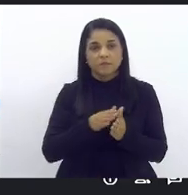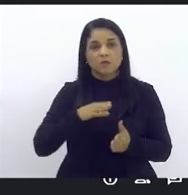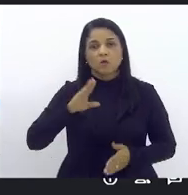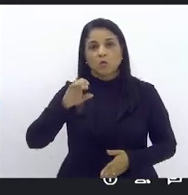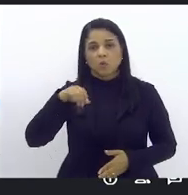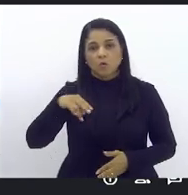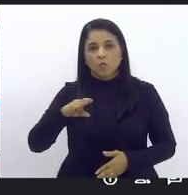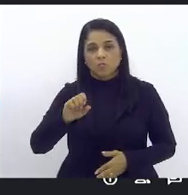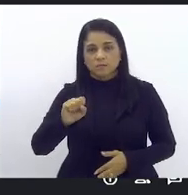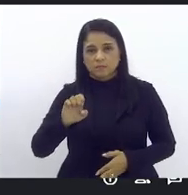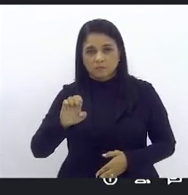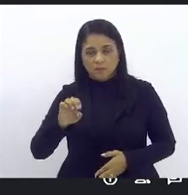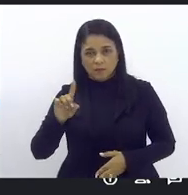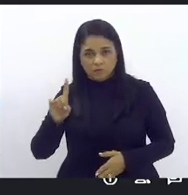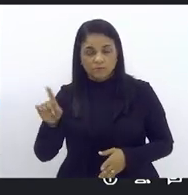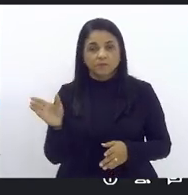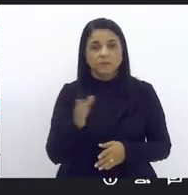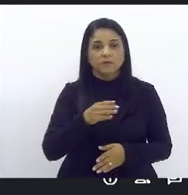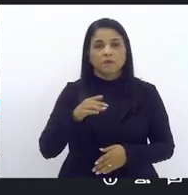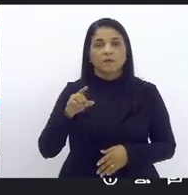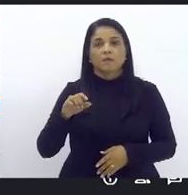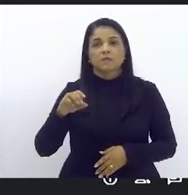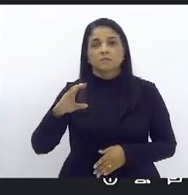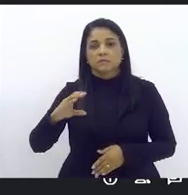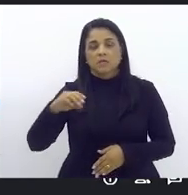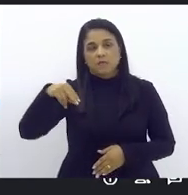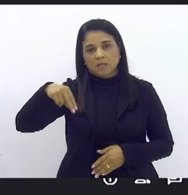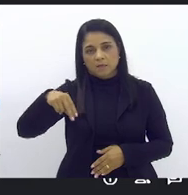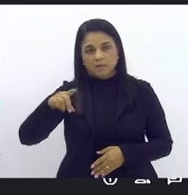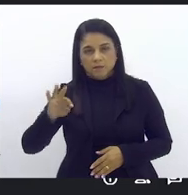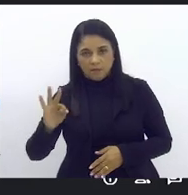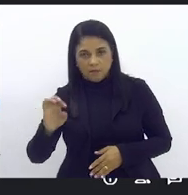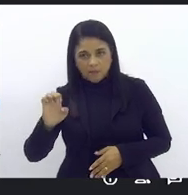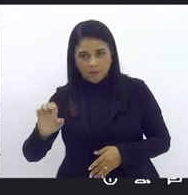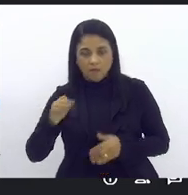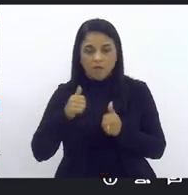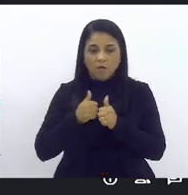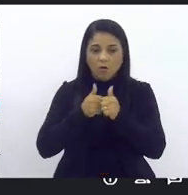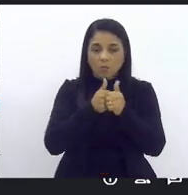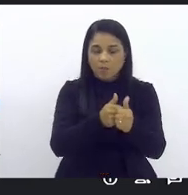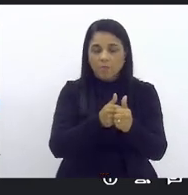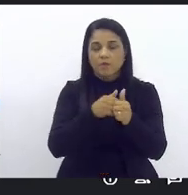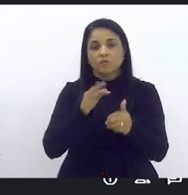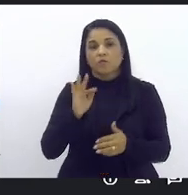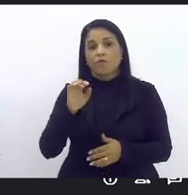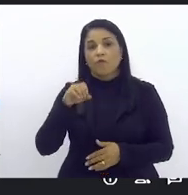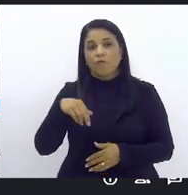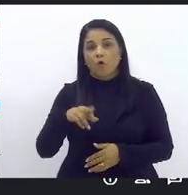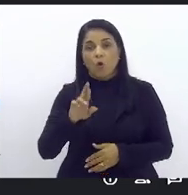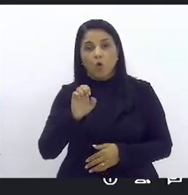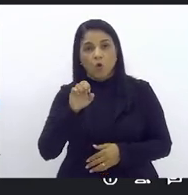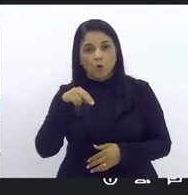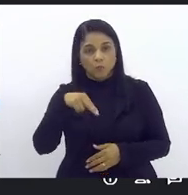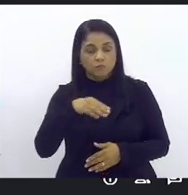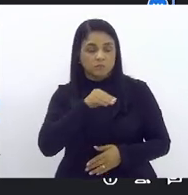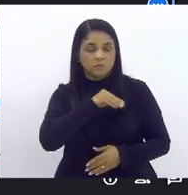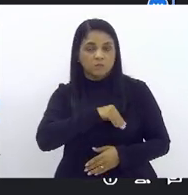CNTE, dentro do Fórum Permanente de Acompanhamento do Piso Salarial do